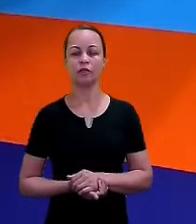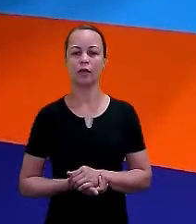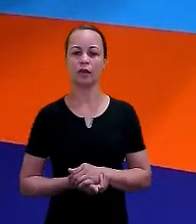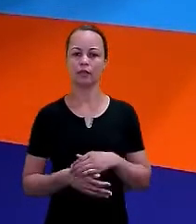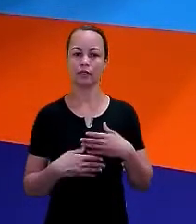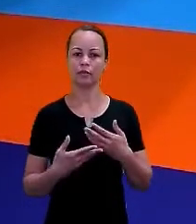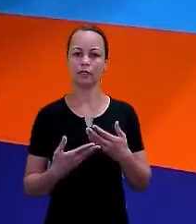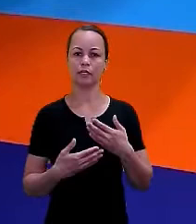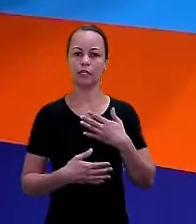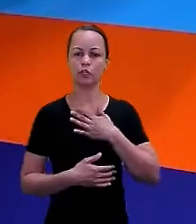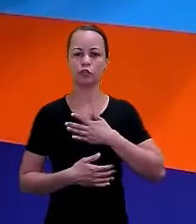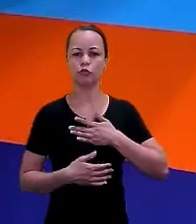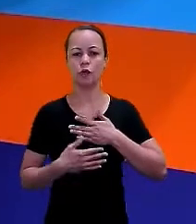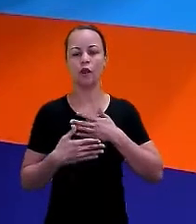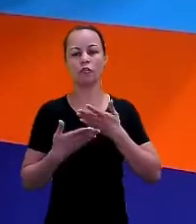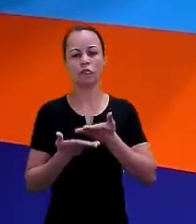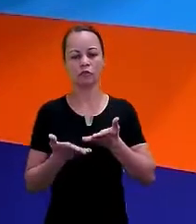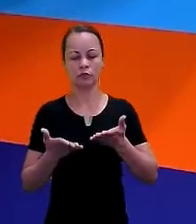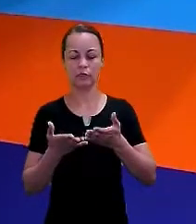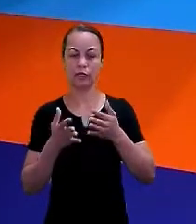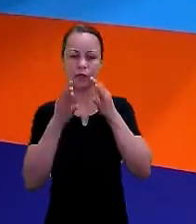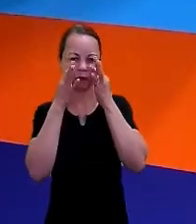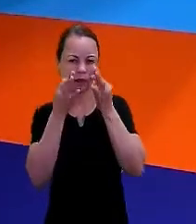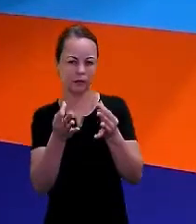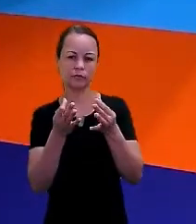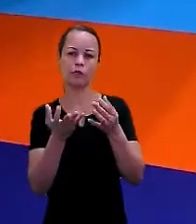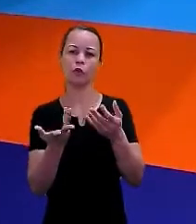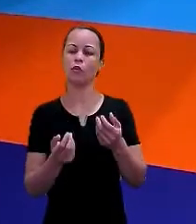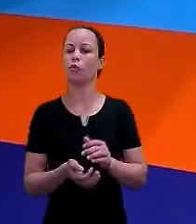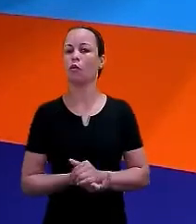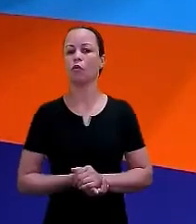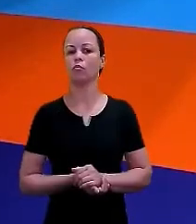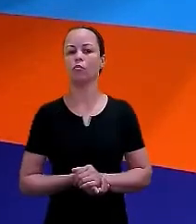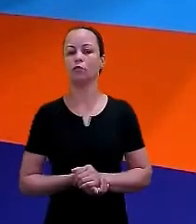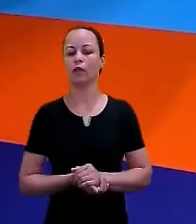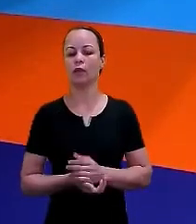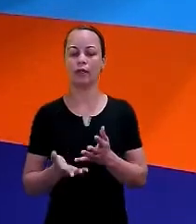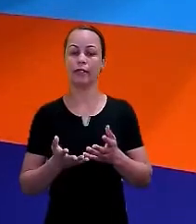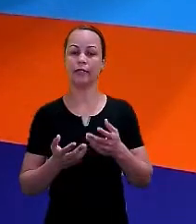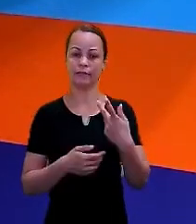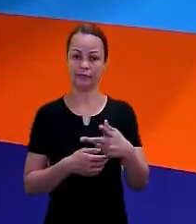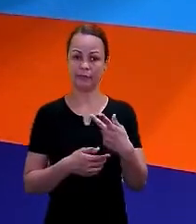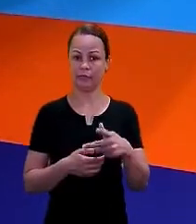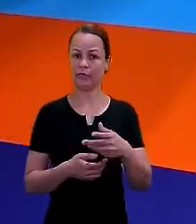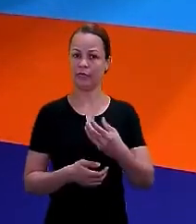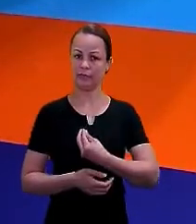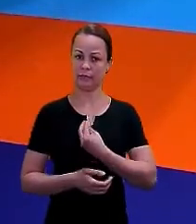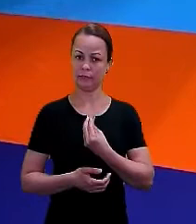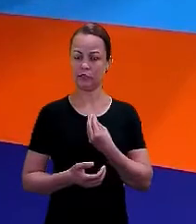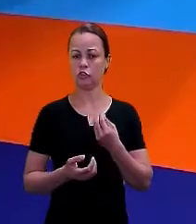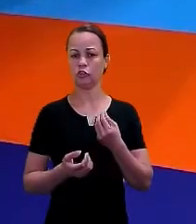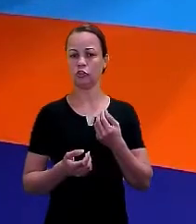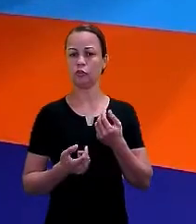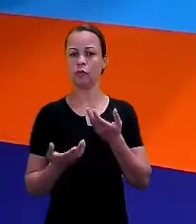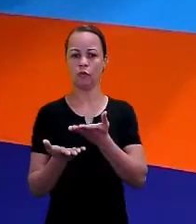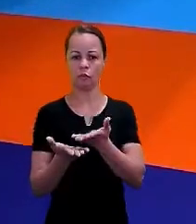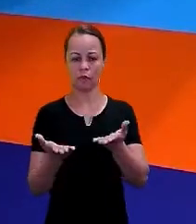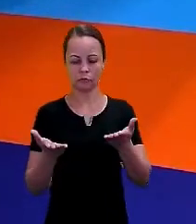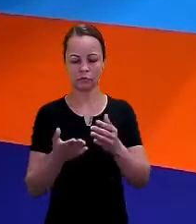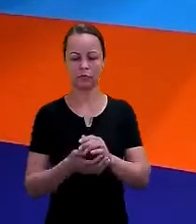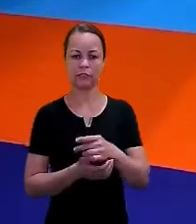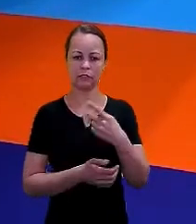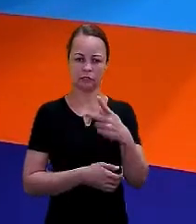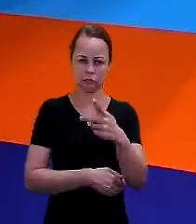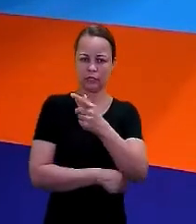um ótimo dia, agradecendo pela atenção, porque esse ambiente aqui só existe por causa de você. Estudante, só existe por causa de